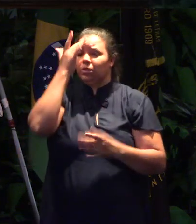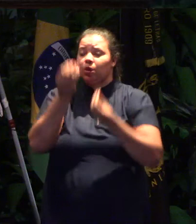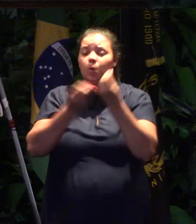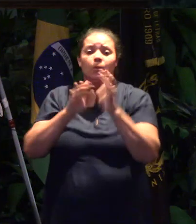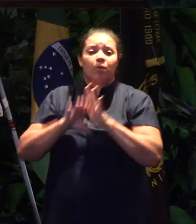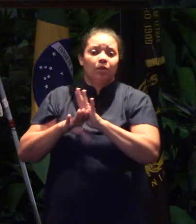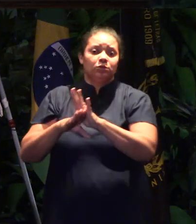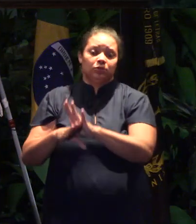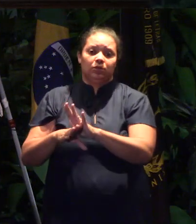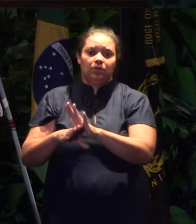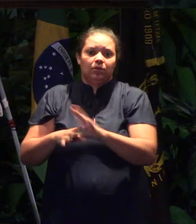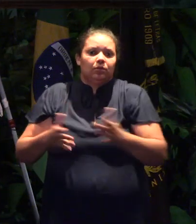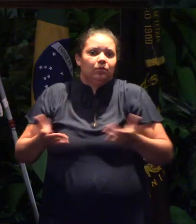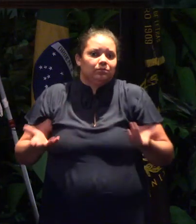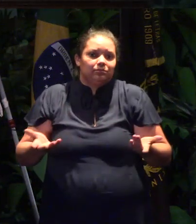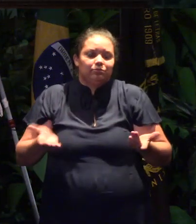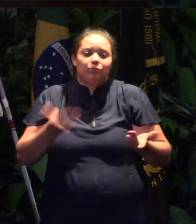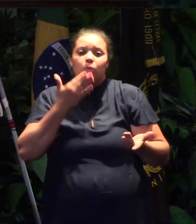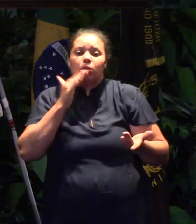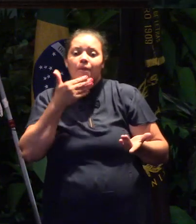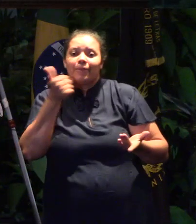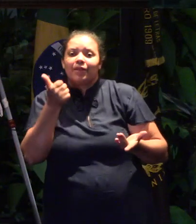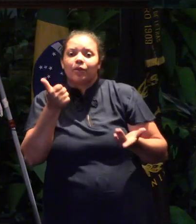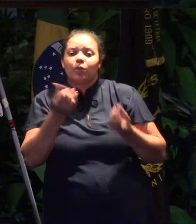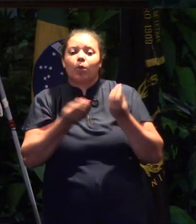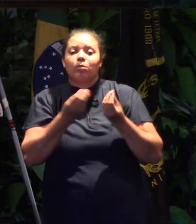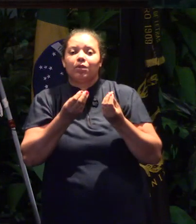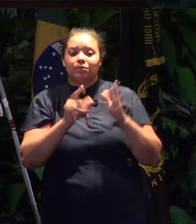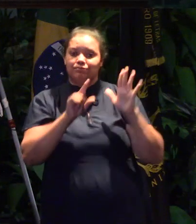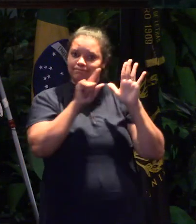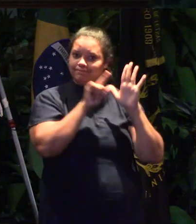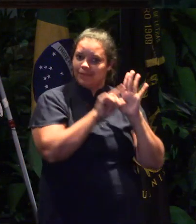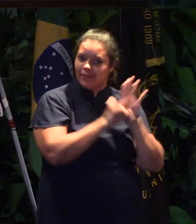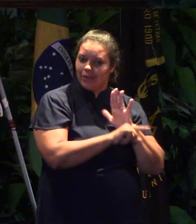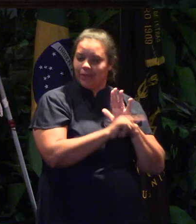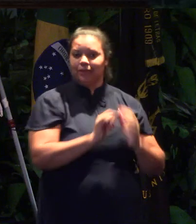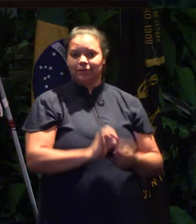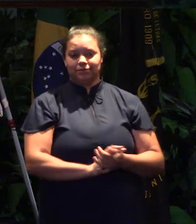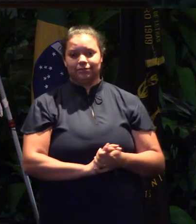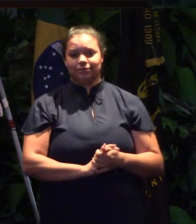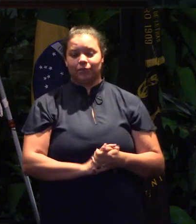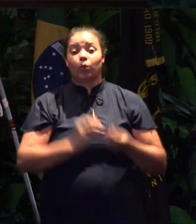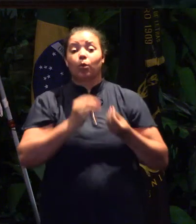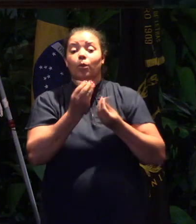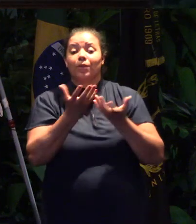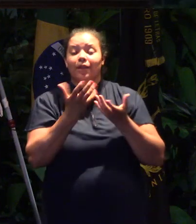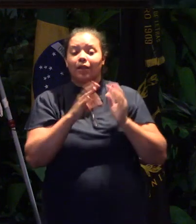posso ajudar. Qual que é a melhor forma de saber? Perguntando. Né? Então,